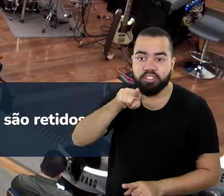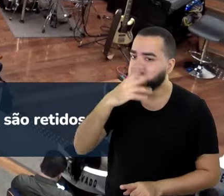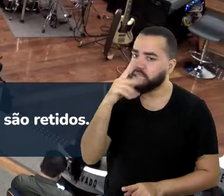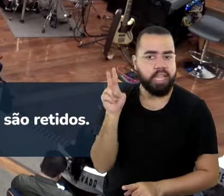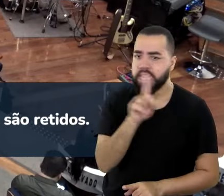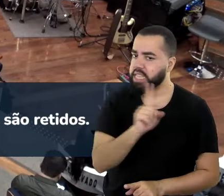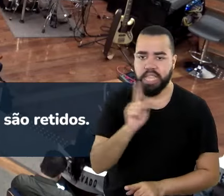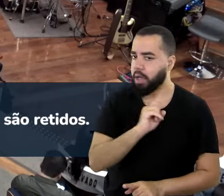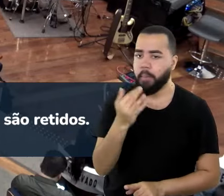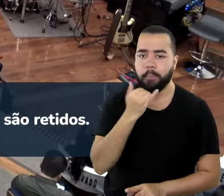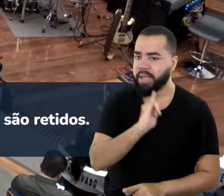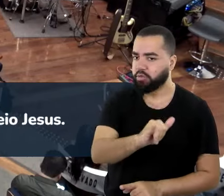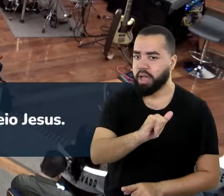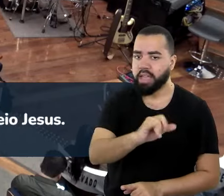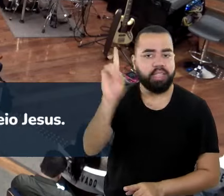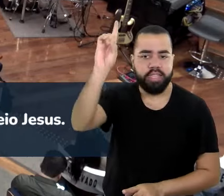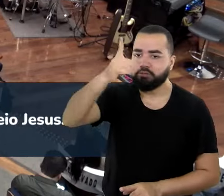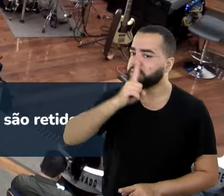resistentes, são retidos.